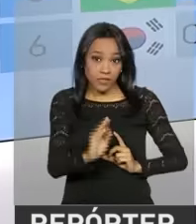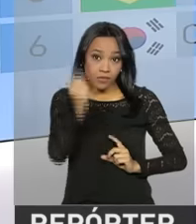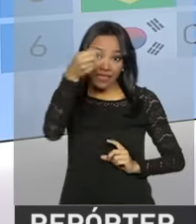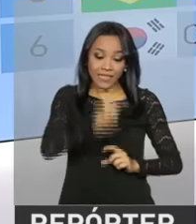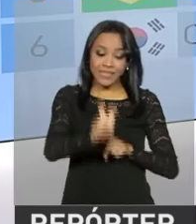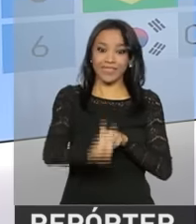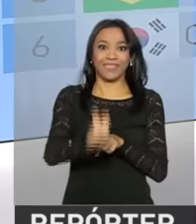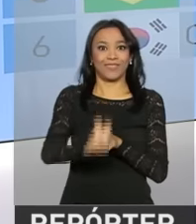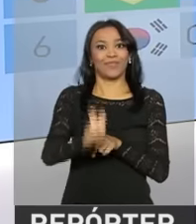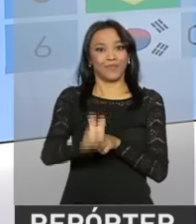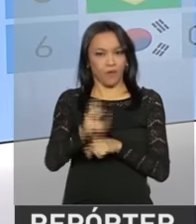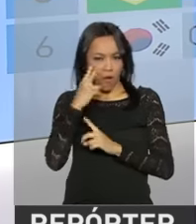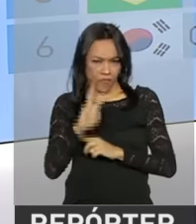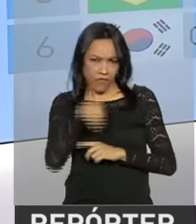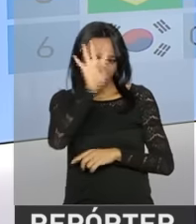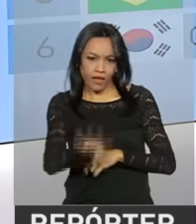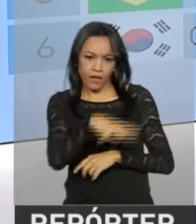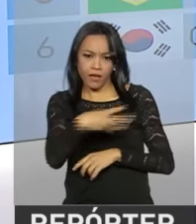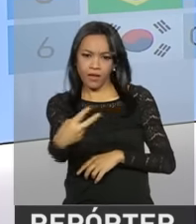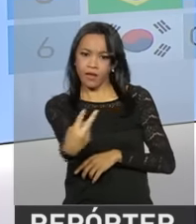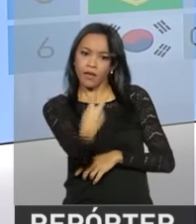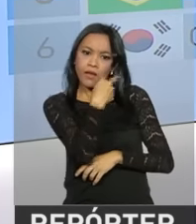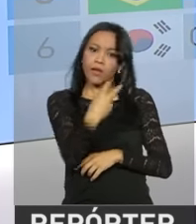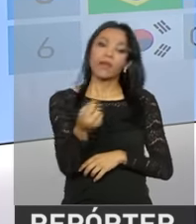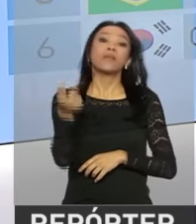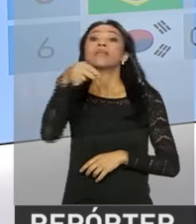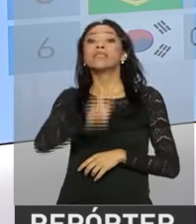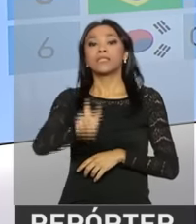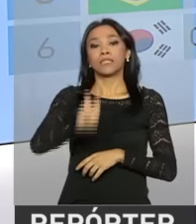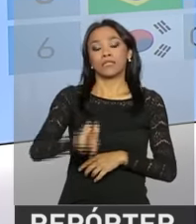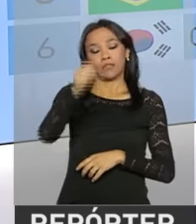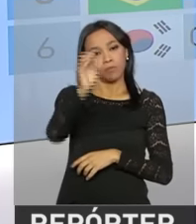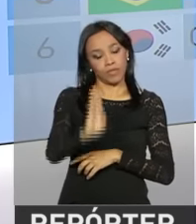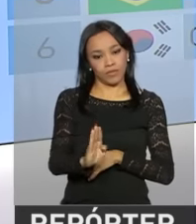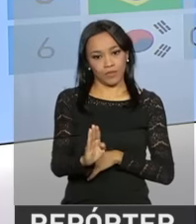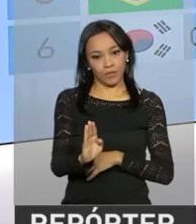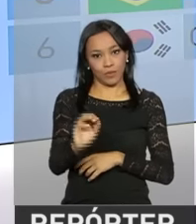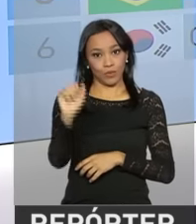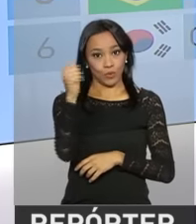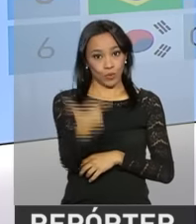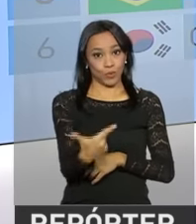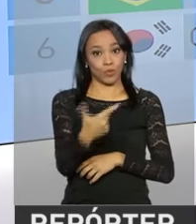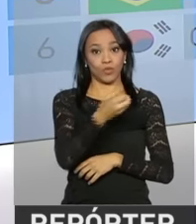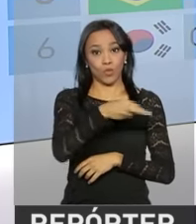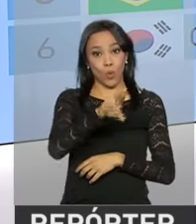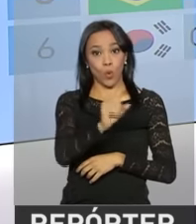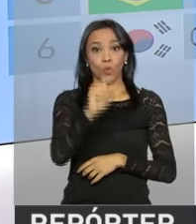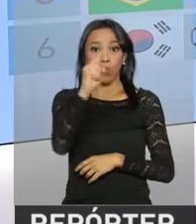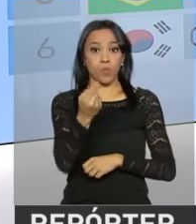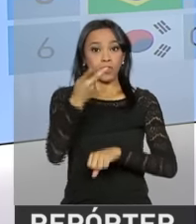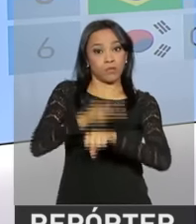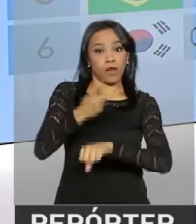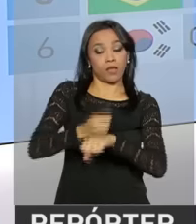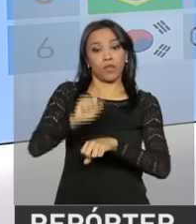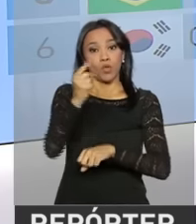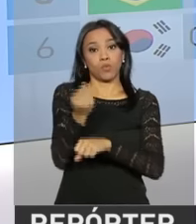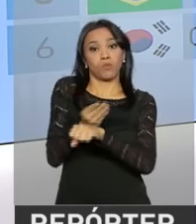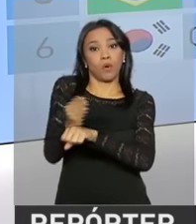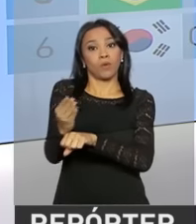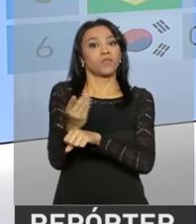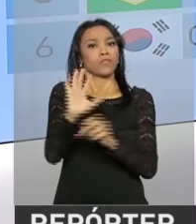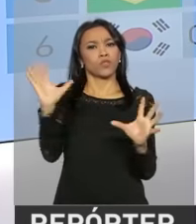quinto lugar nos Jogos. Vamos ver aqui no telão, ó. Quinto é a posição do Brasil, duas medalhas de ouro, uma de prata, uma de bronze,